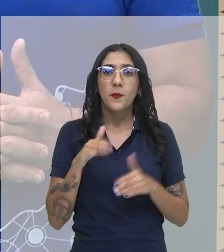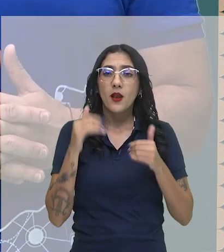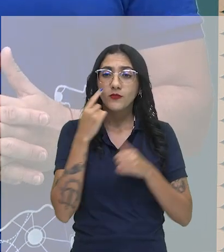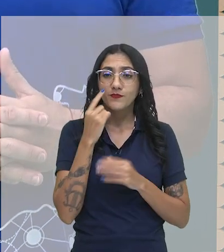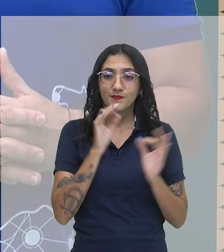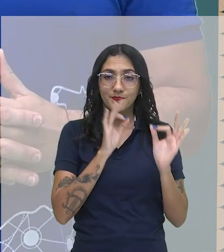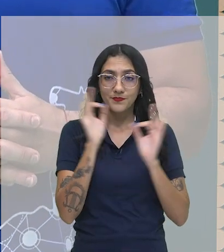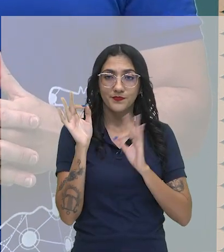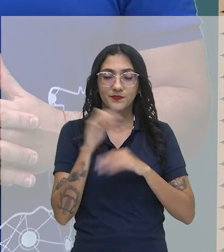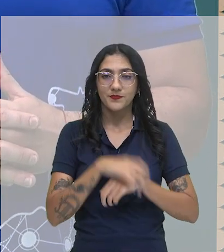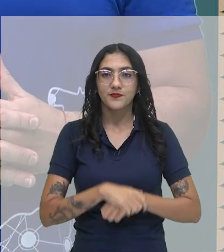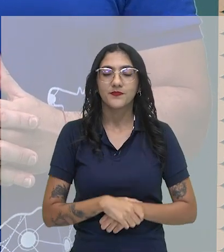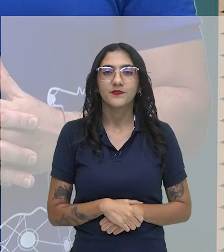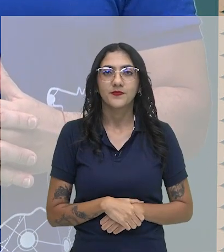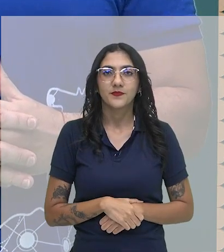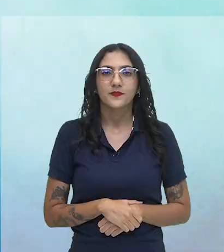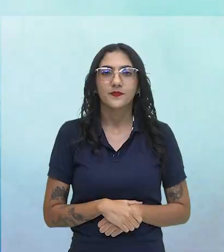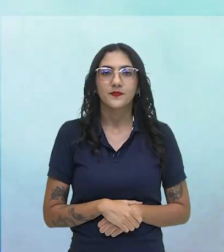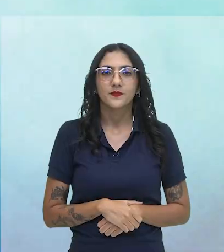assistir a um vídeo.